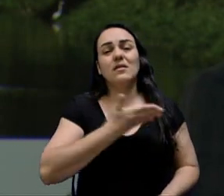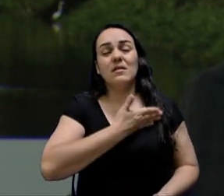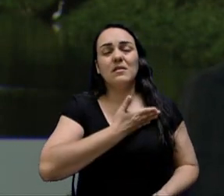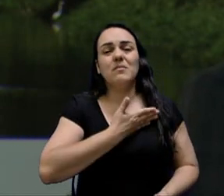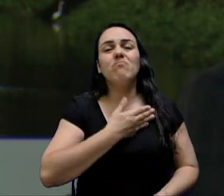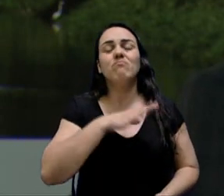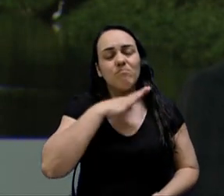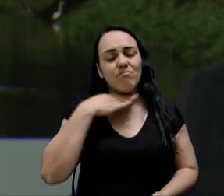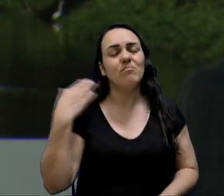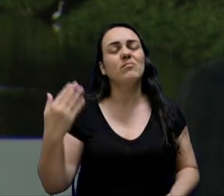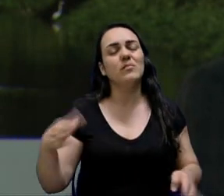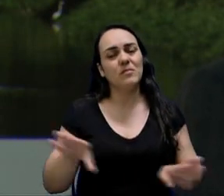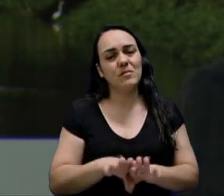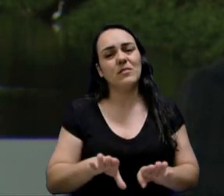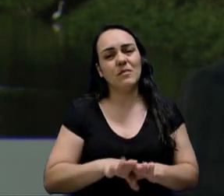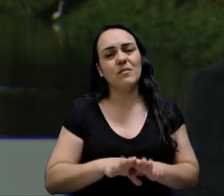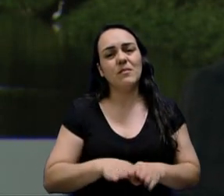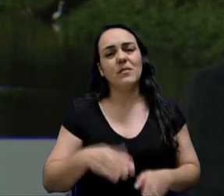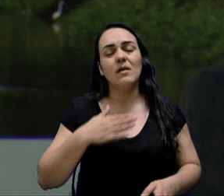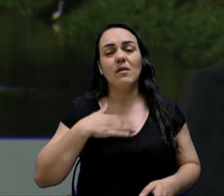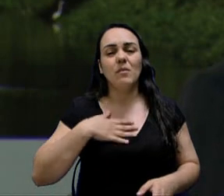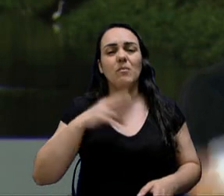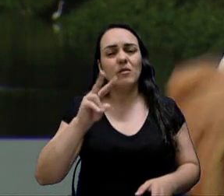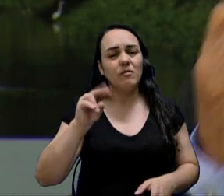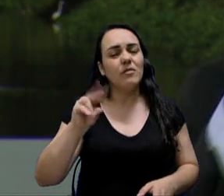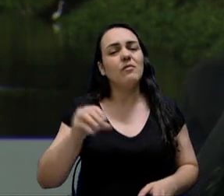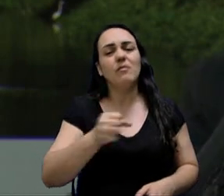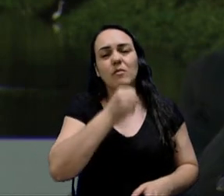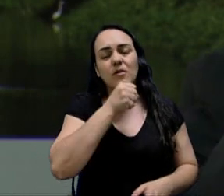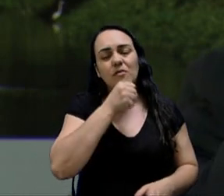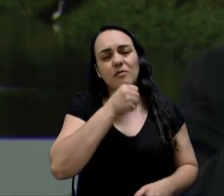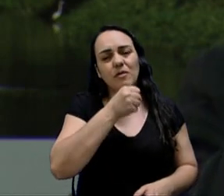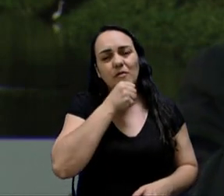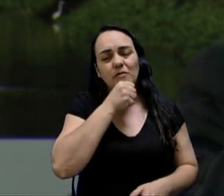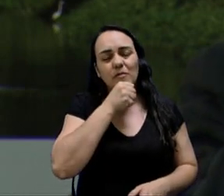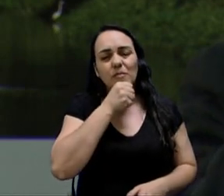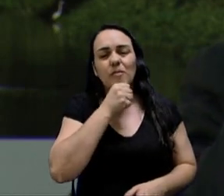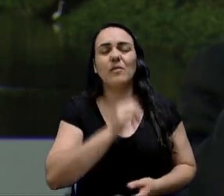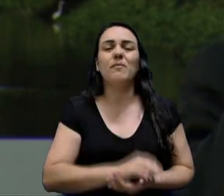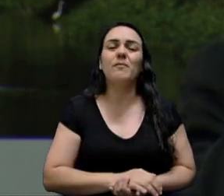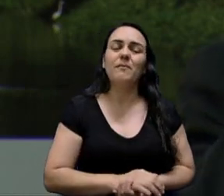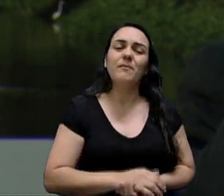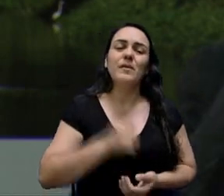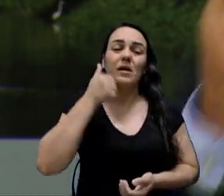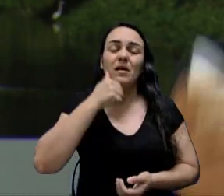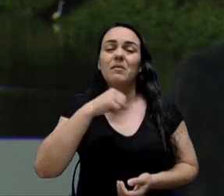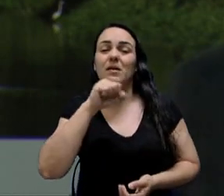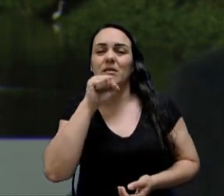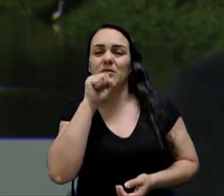sou. Meus avós maternos, Alexandre e Maria José,